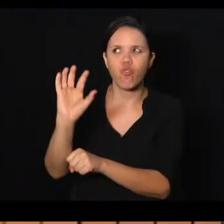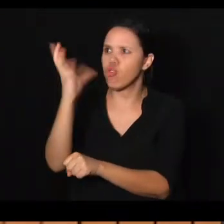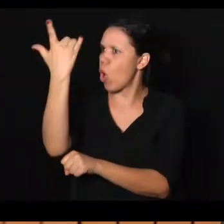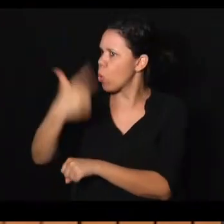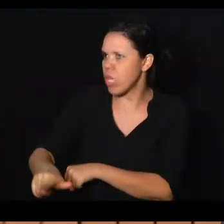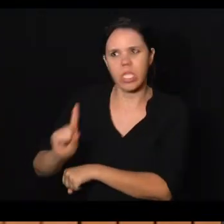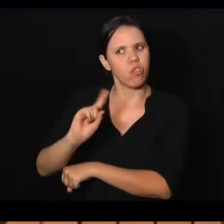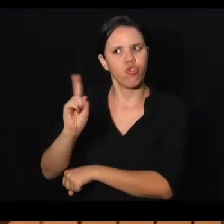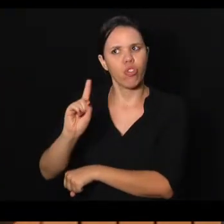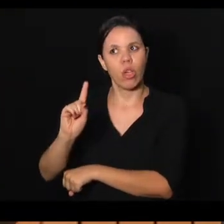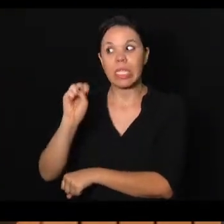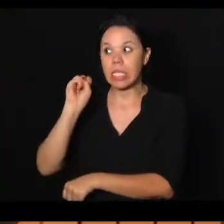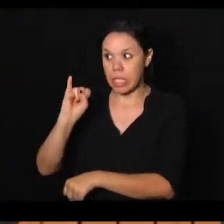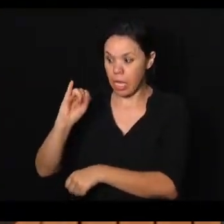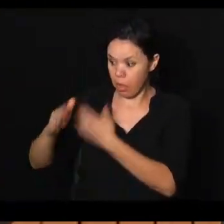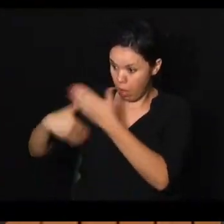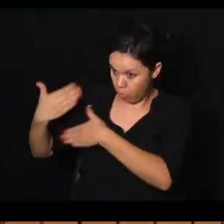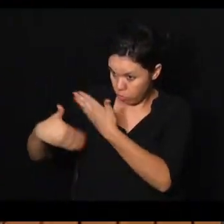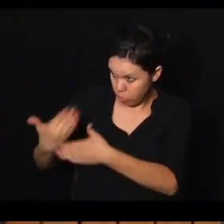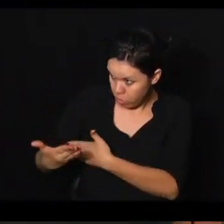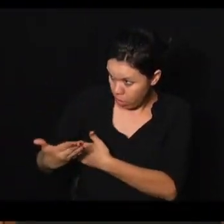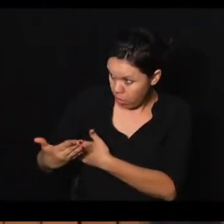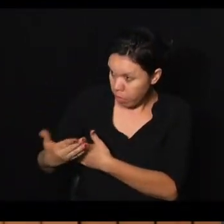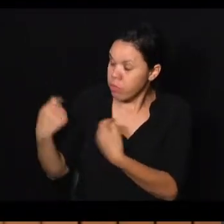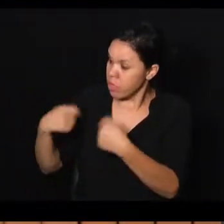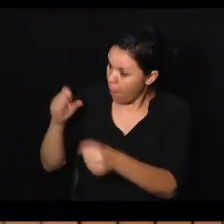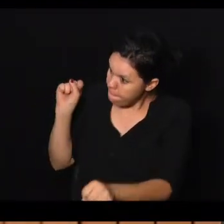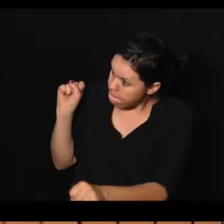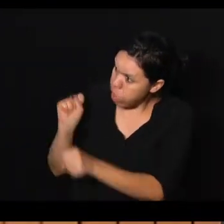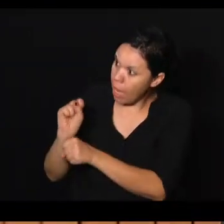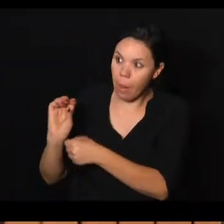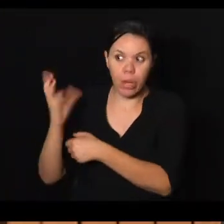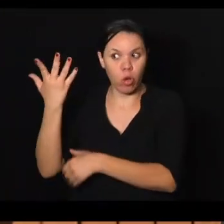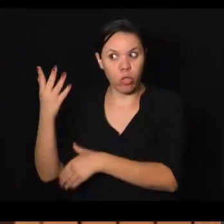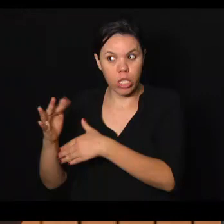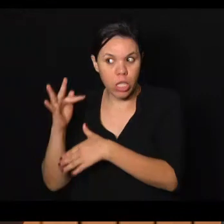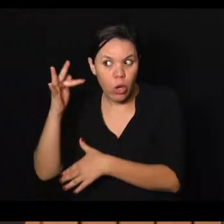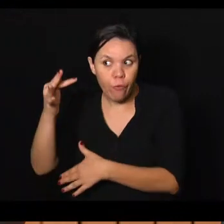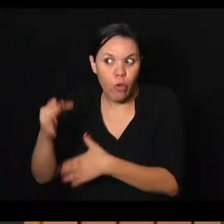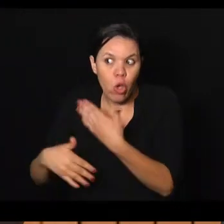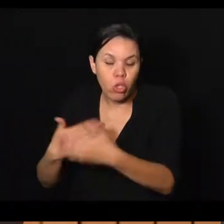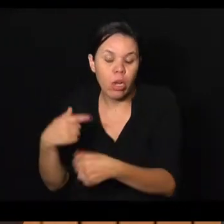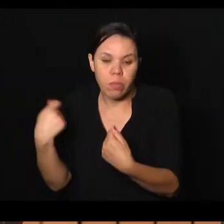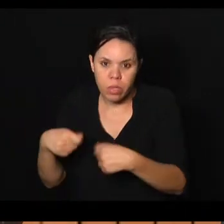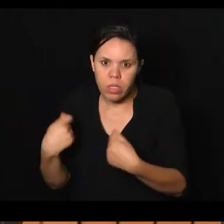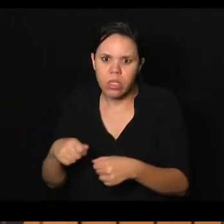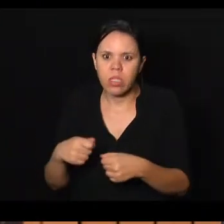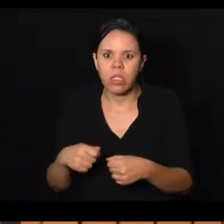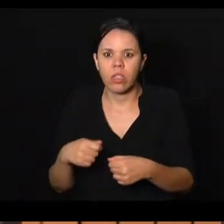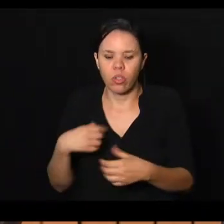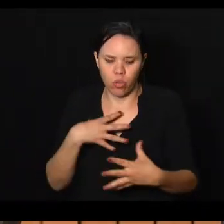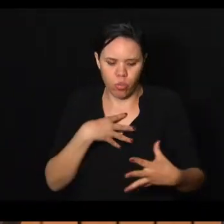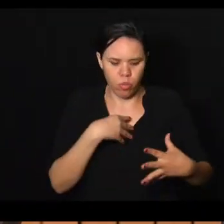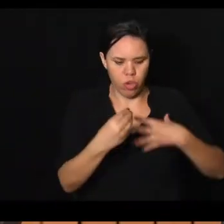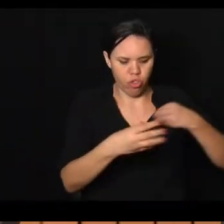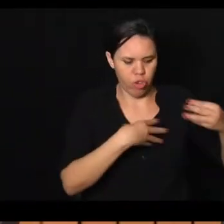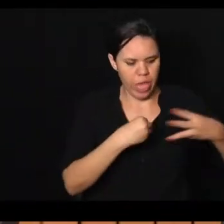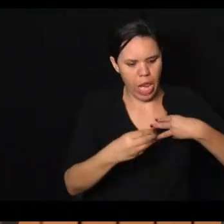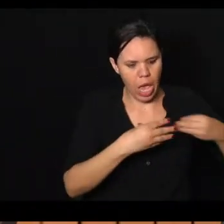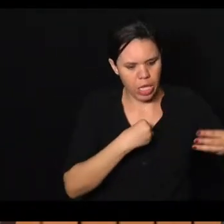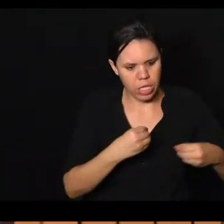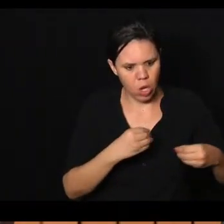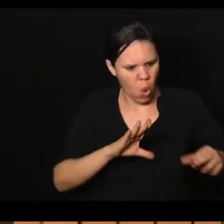Se é um ciclo, nós estávamos precisando, era de uma geração